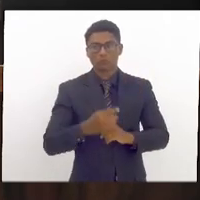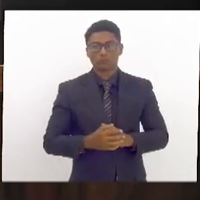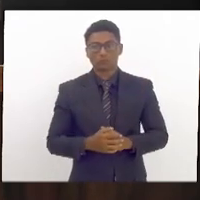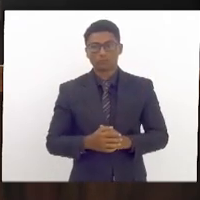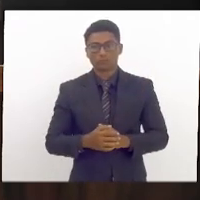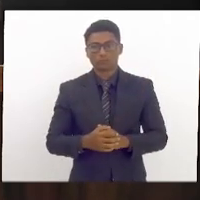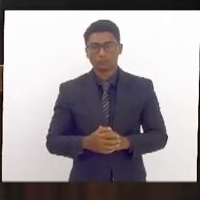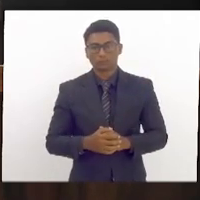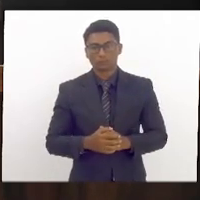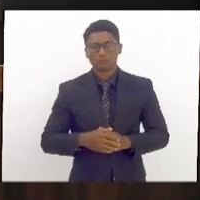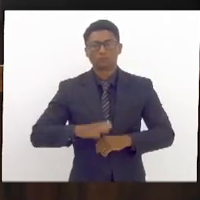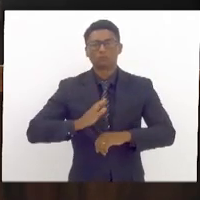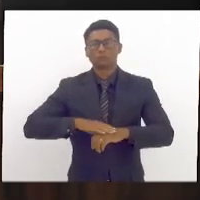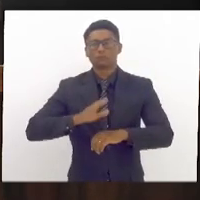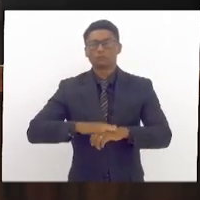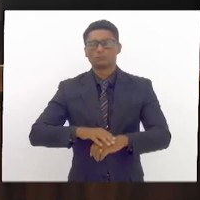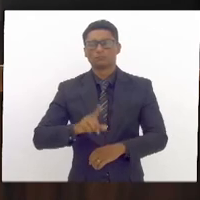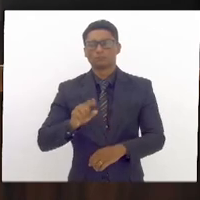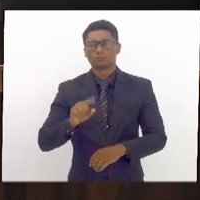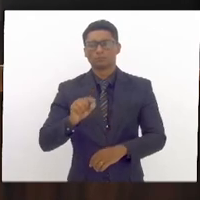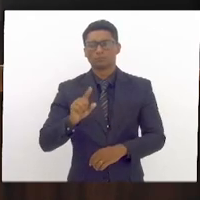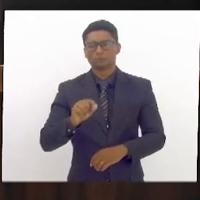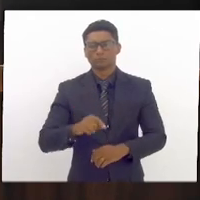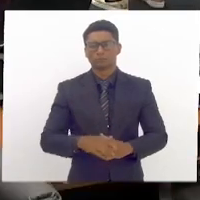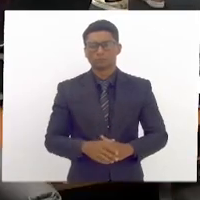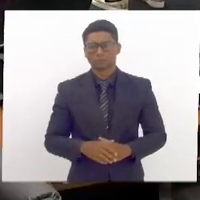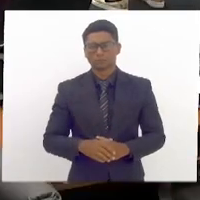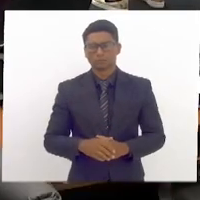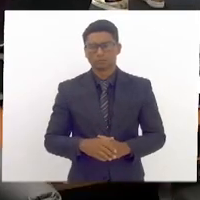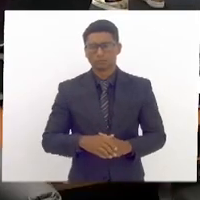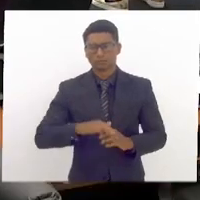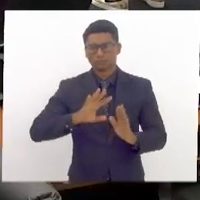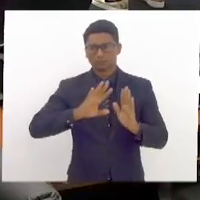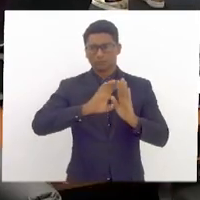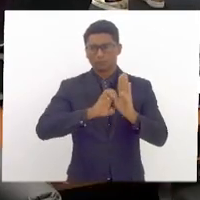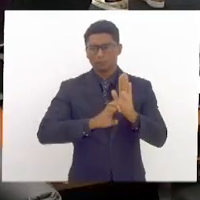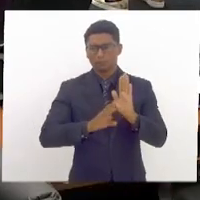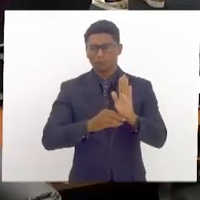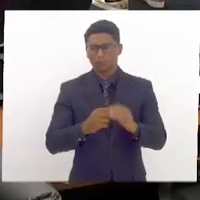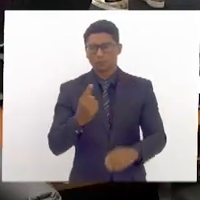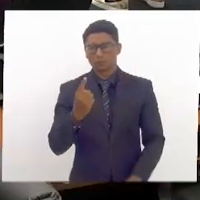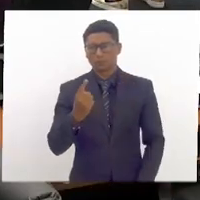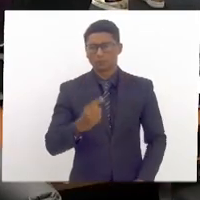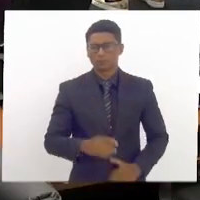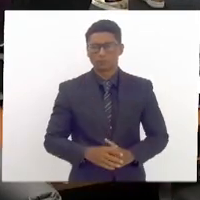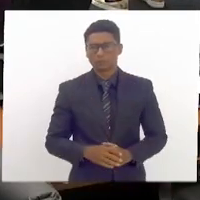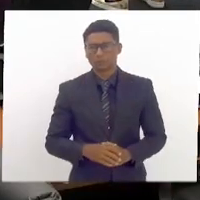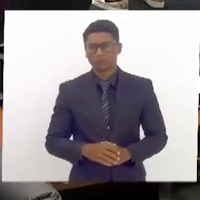discussão, de quem é a emenda? Eu sei que pode, mas uma emenda. É do Coronel